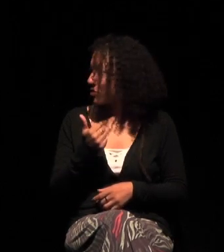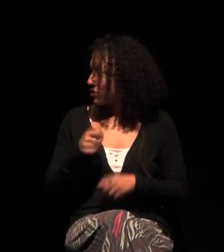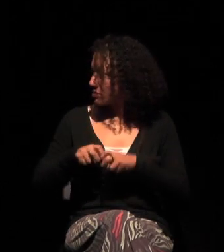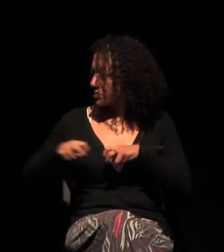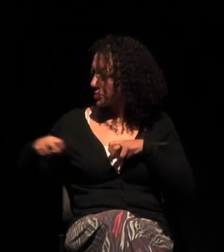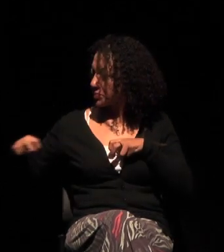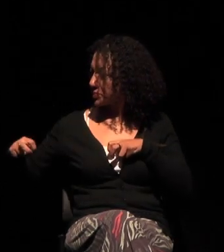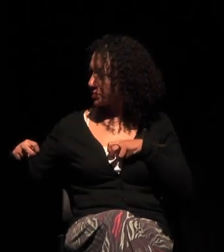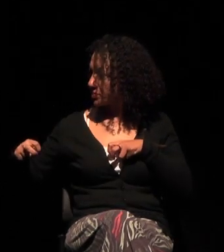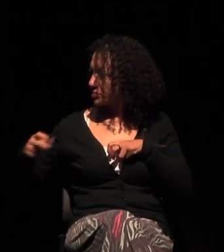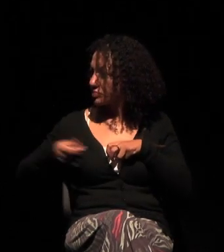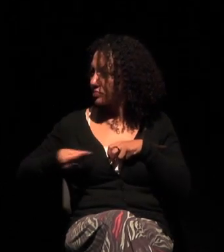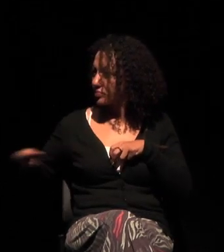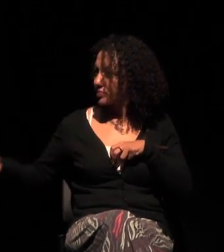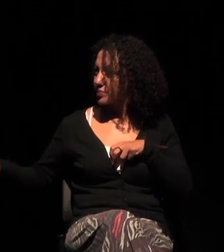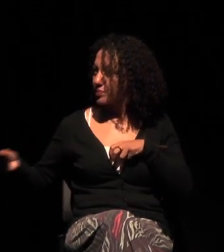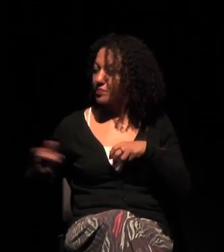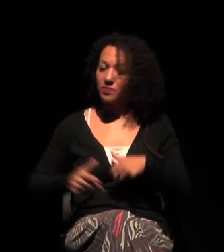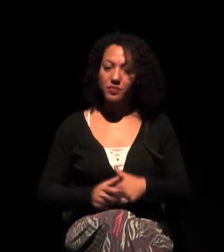aqui